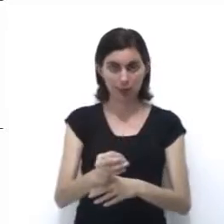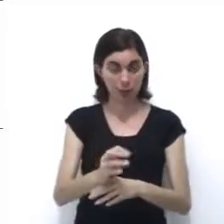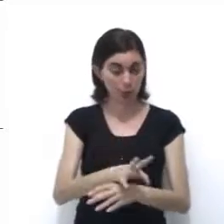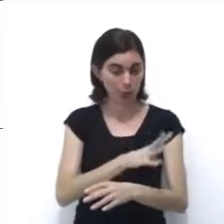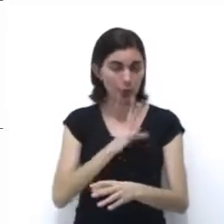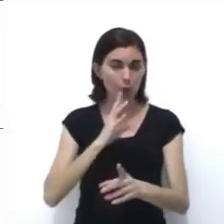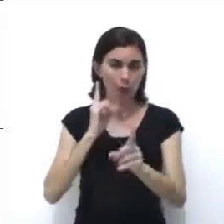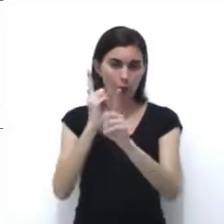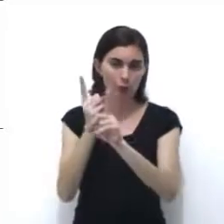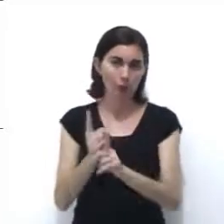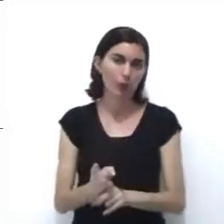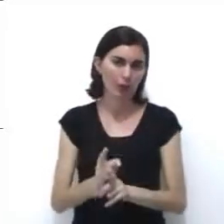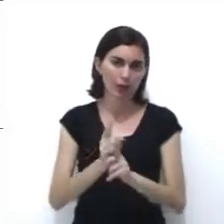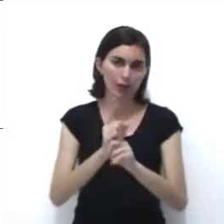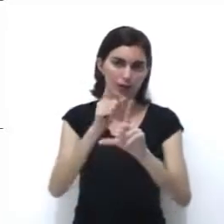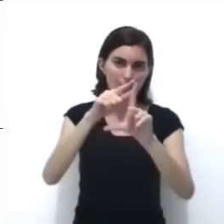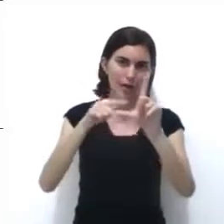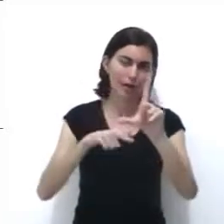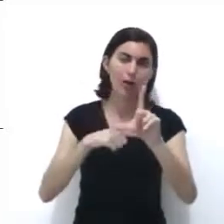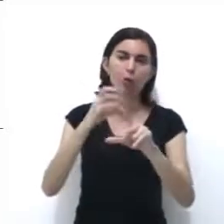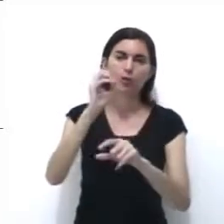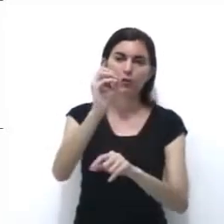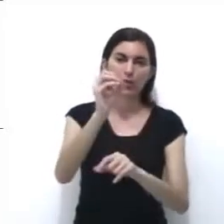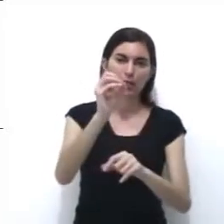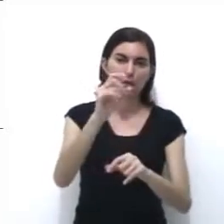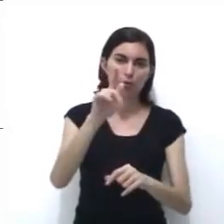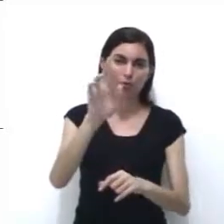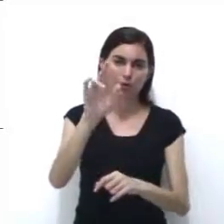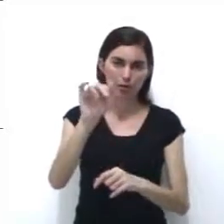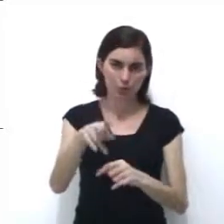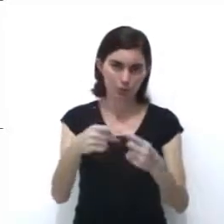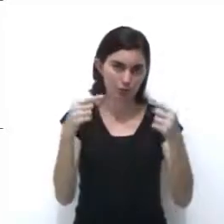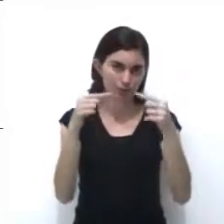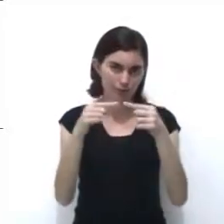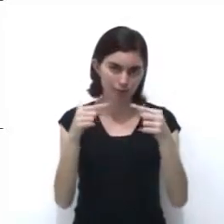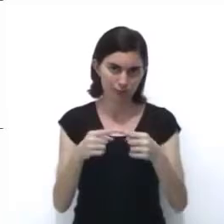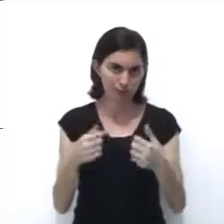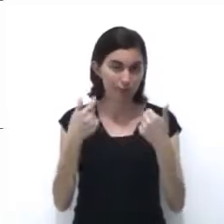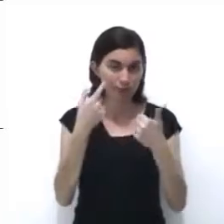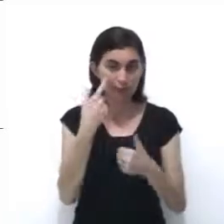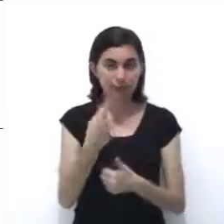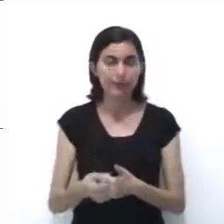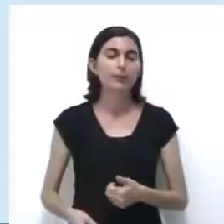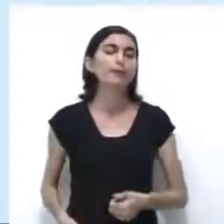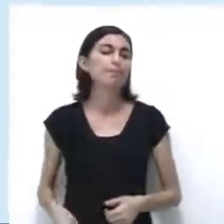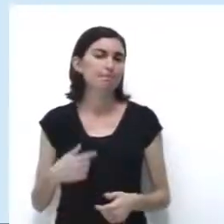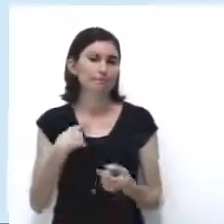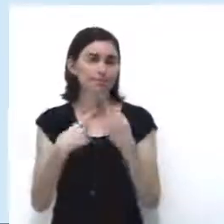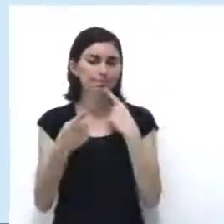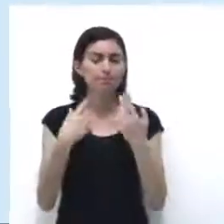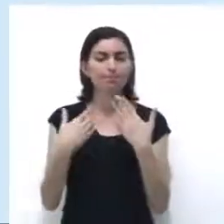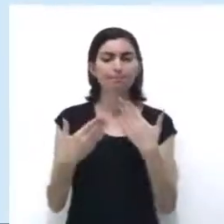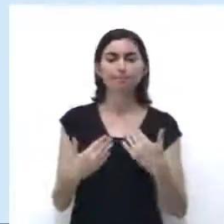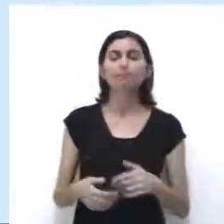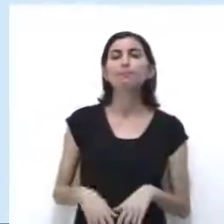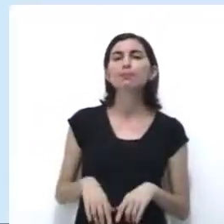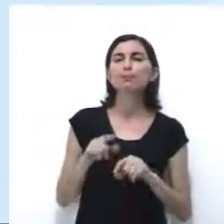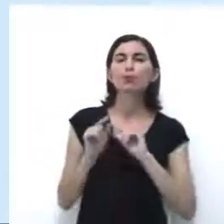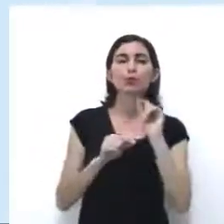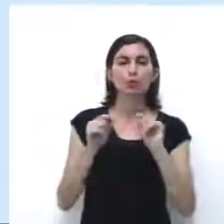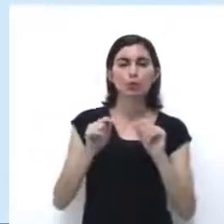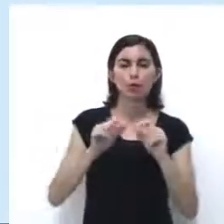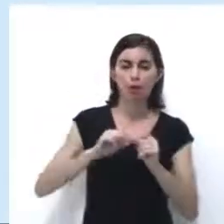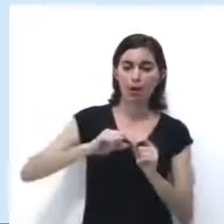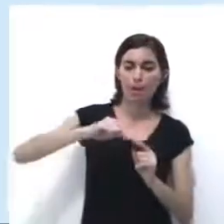e coincide com o ângulo de 0 grau. Tá joia? Tá bom? Então, olha só. Quero bater um papo aqui agora com